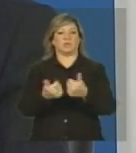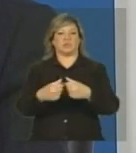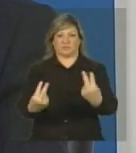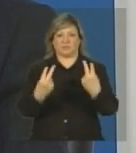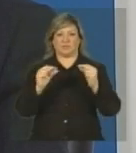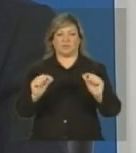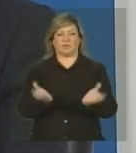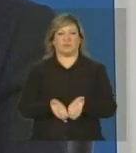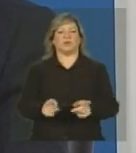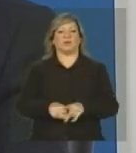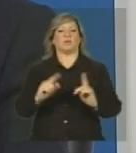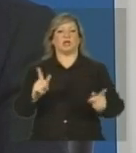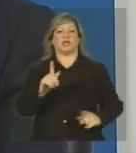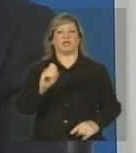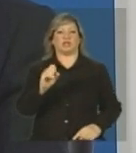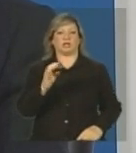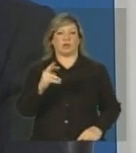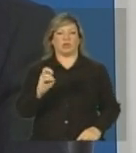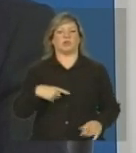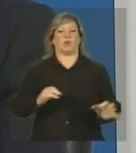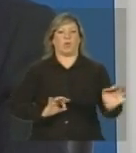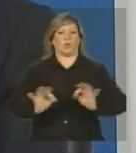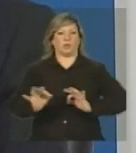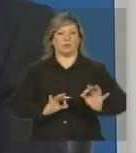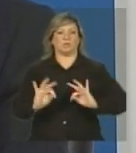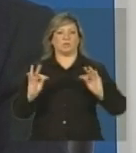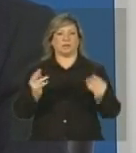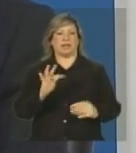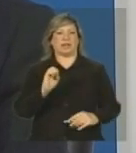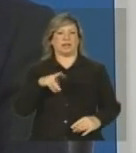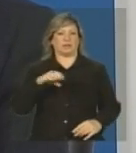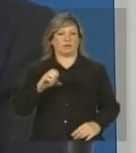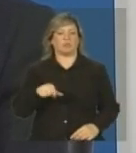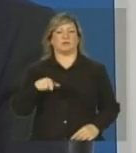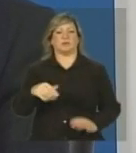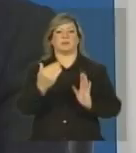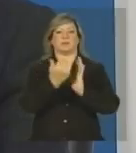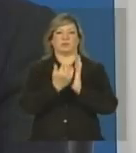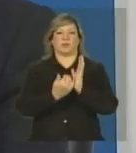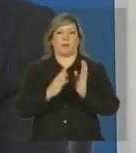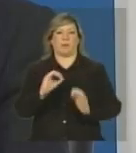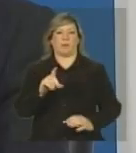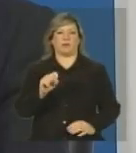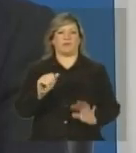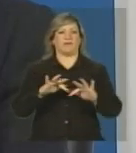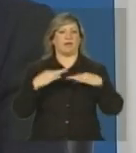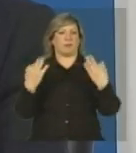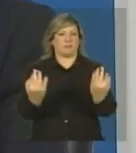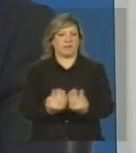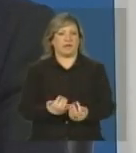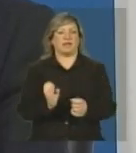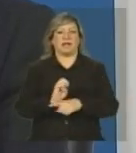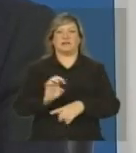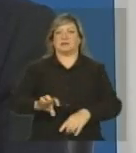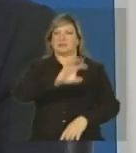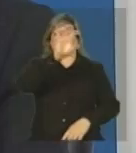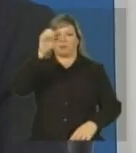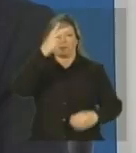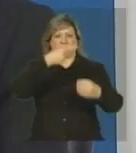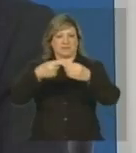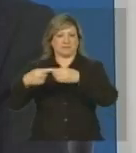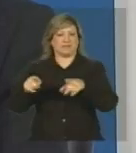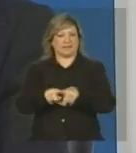assistindo. Bom dia aos gestores, coordenadores e técnicos do programa Bolsa Família nos municípios e estados. Agradeço